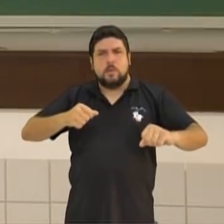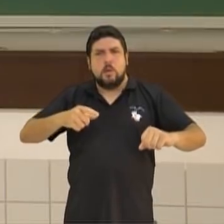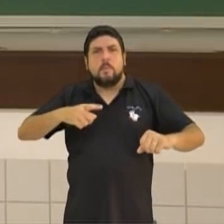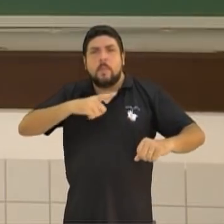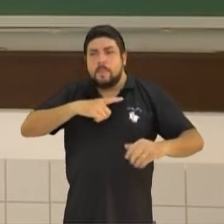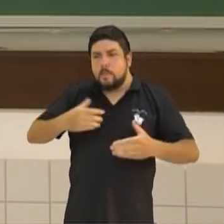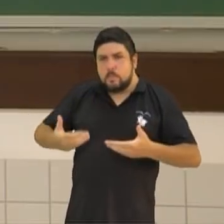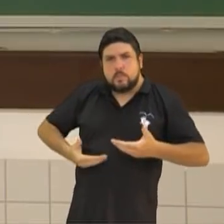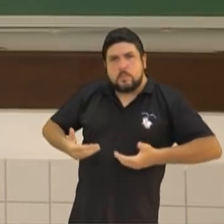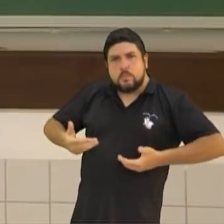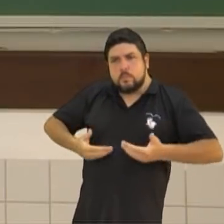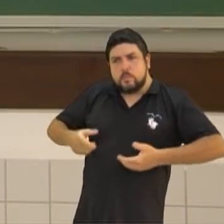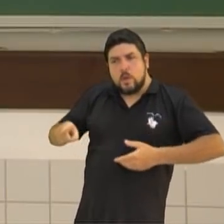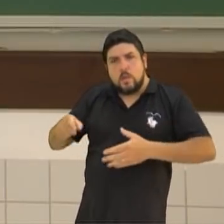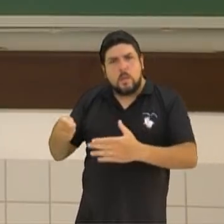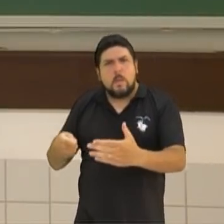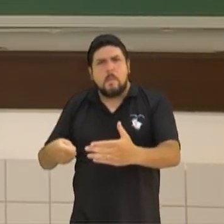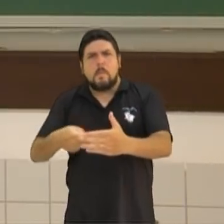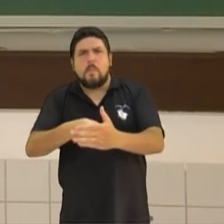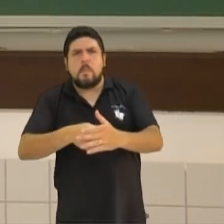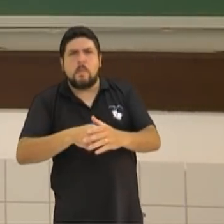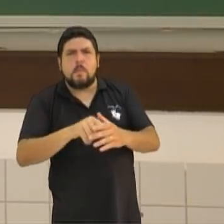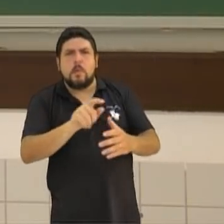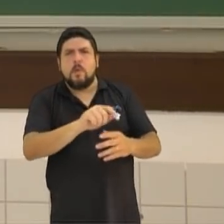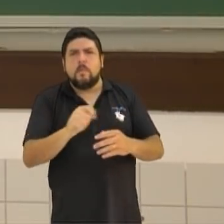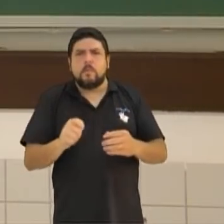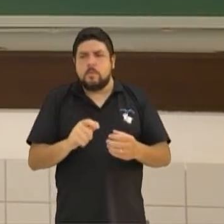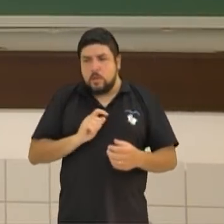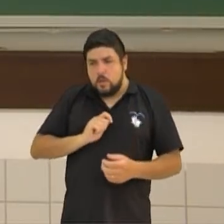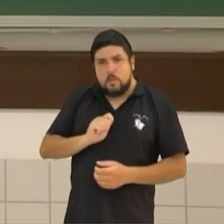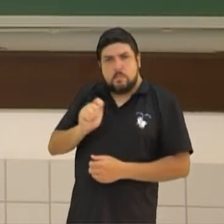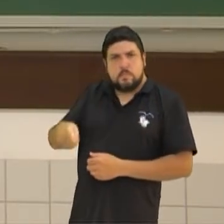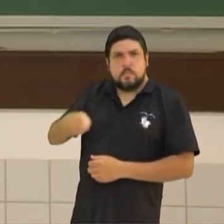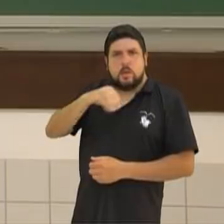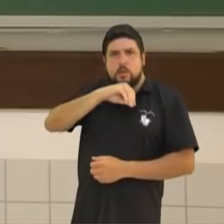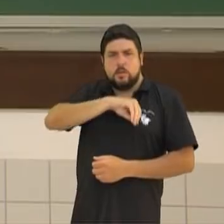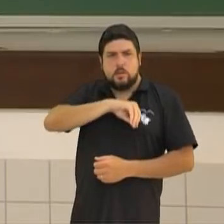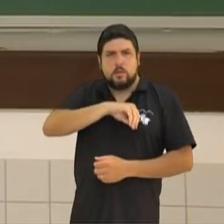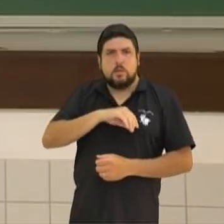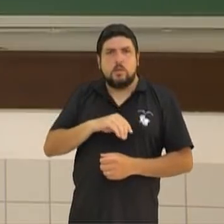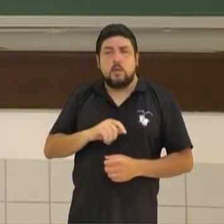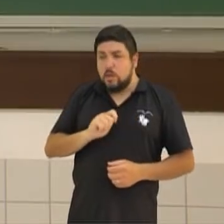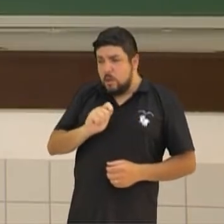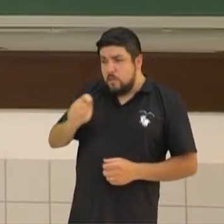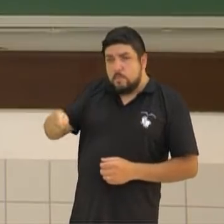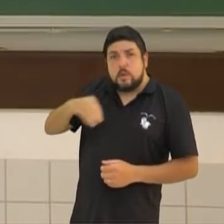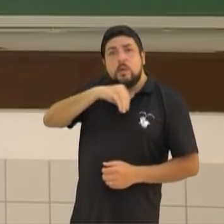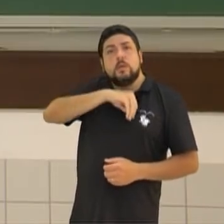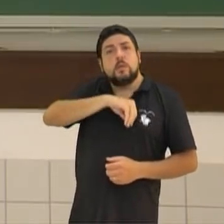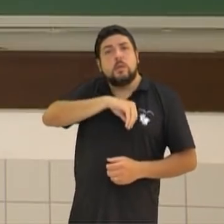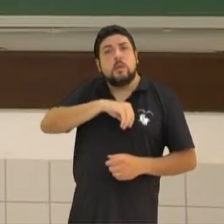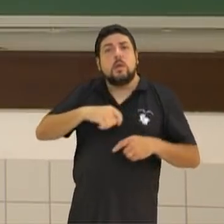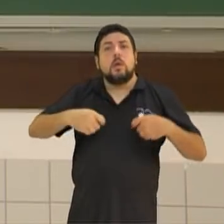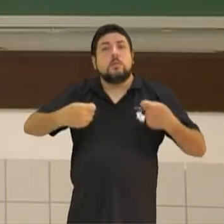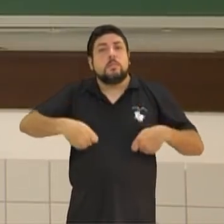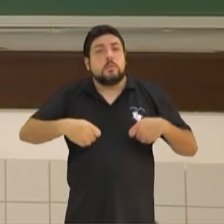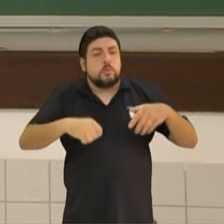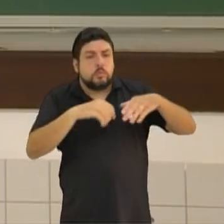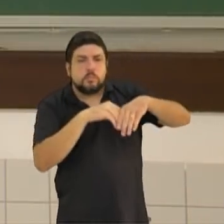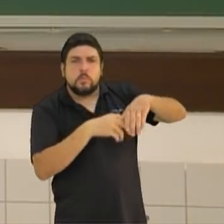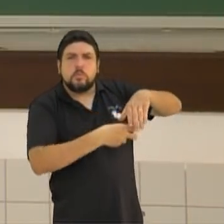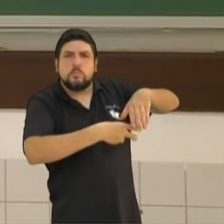cobravam impostos em todo o território grande, ele precisava pagar salários. Para pagar esses salários, ele precisava de ouro e prata para